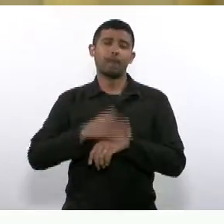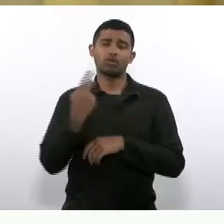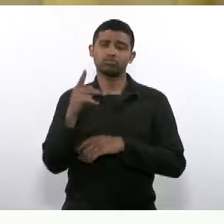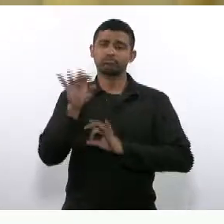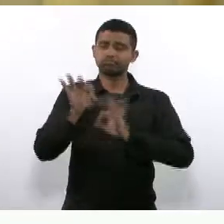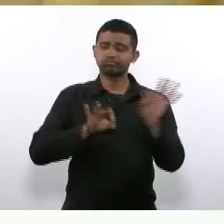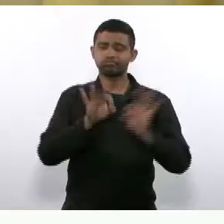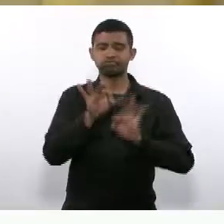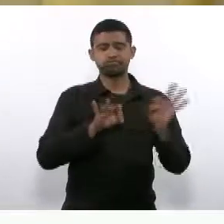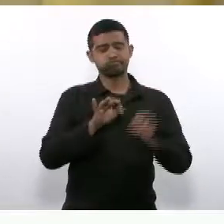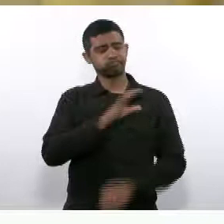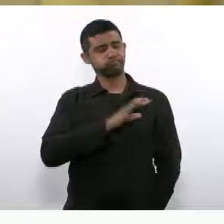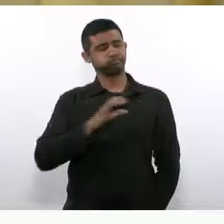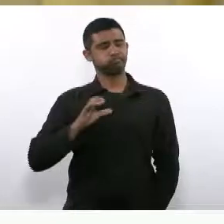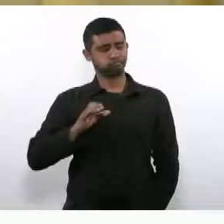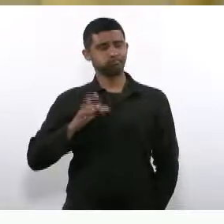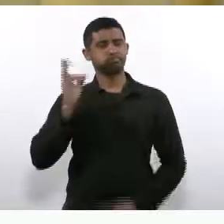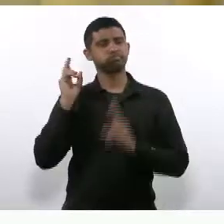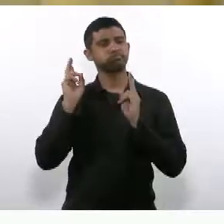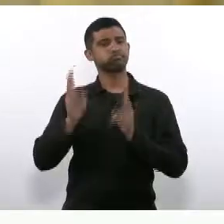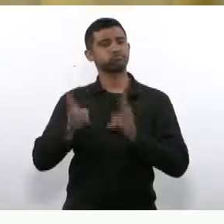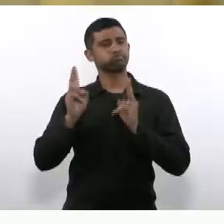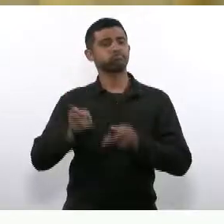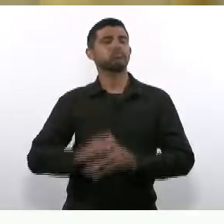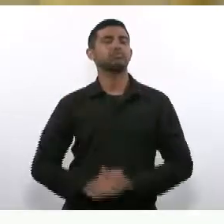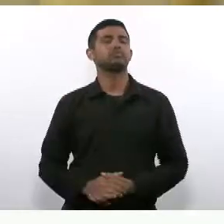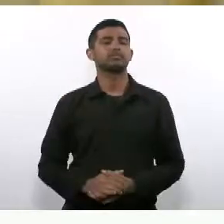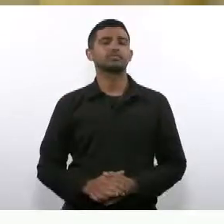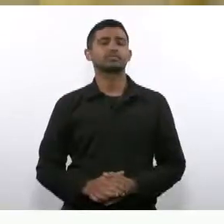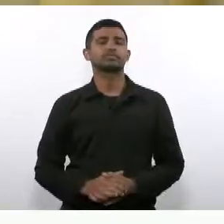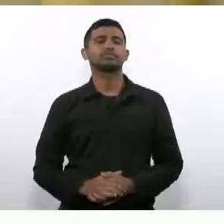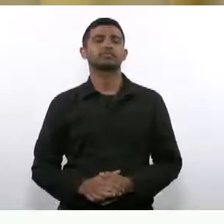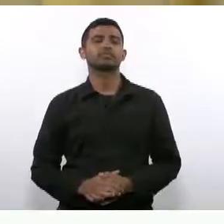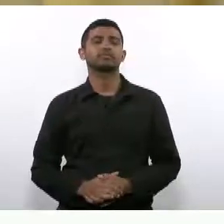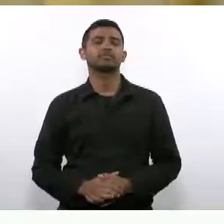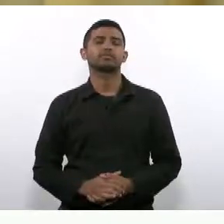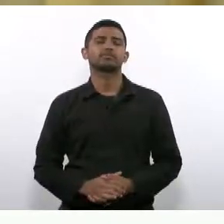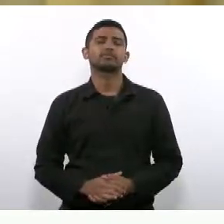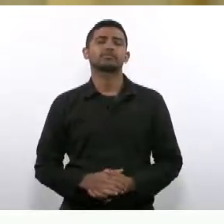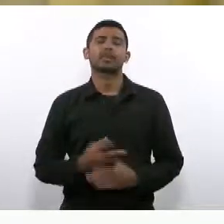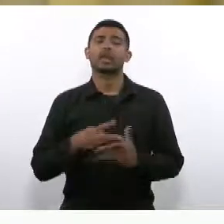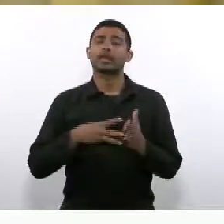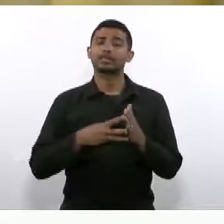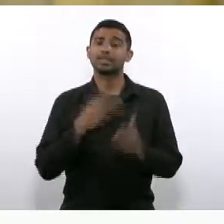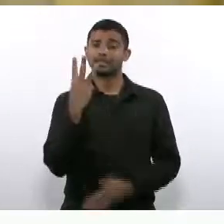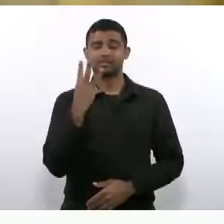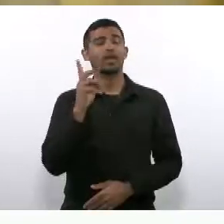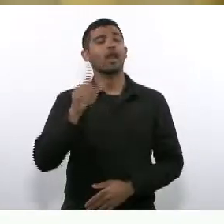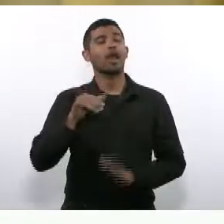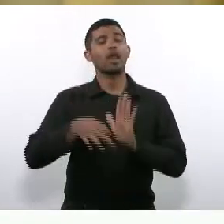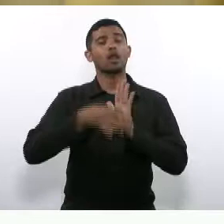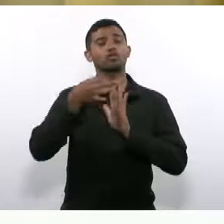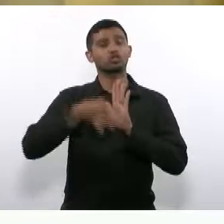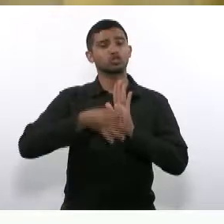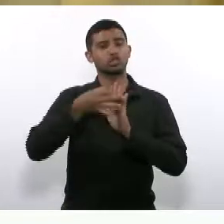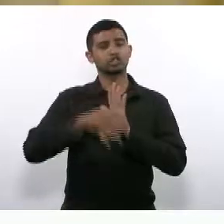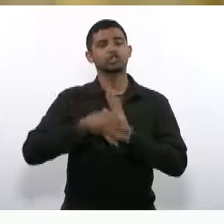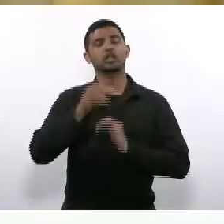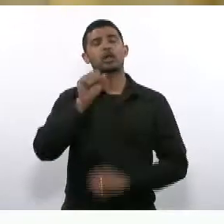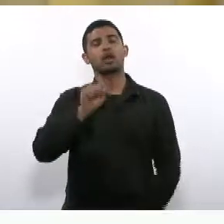essa comissão a ser instituída. E a terceira, que é uma sugestão de